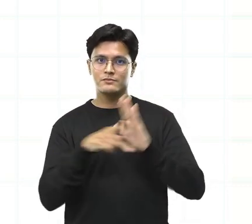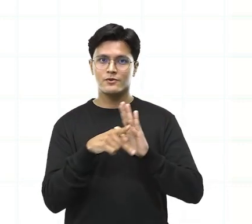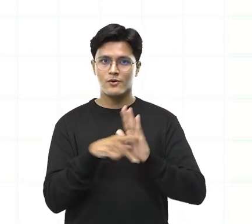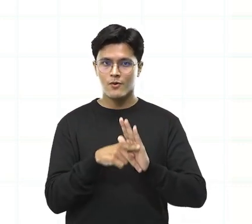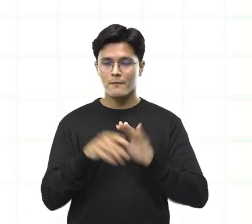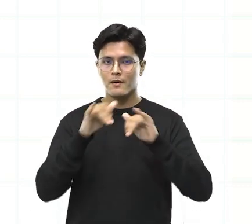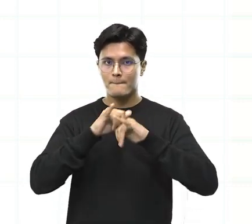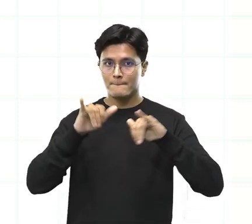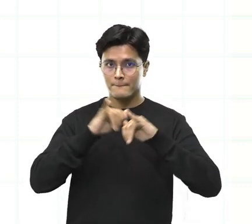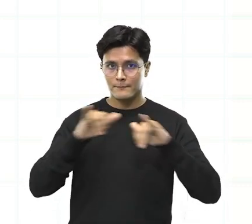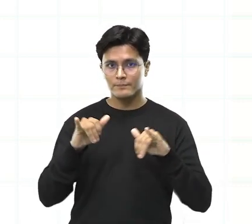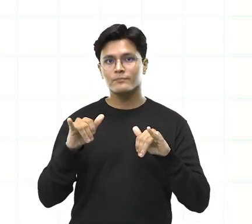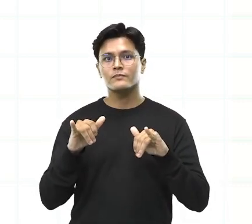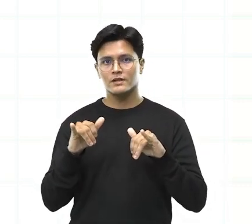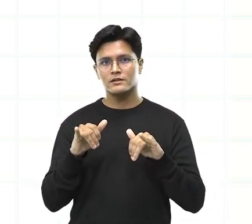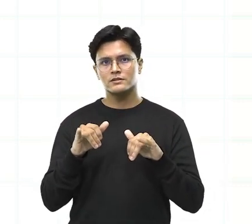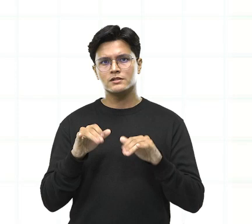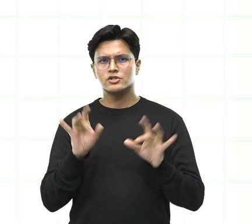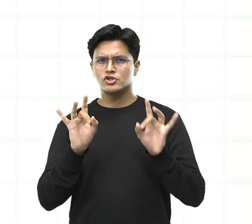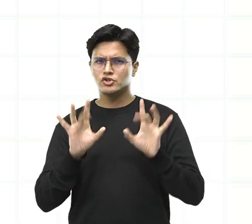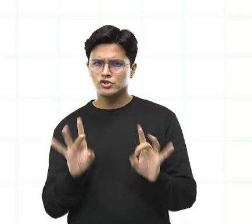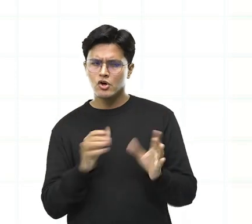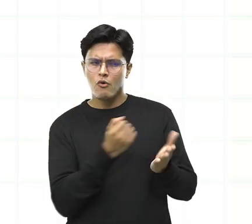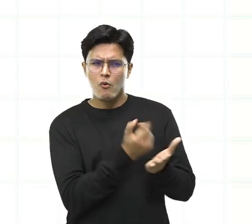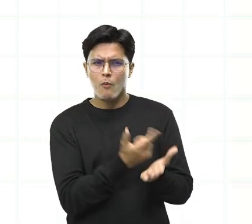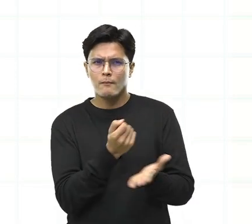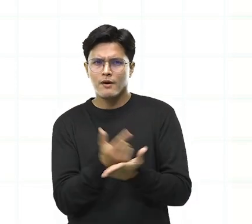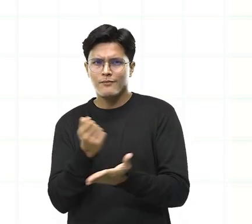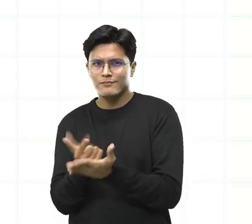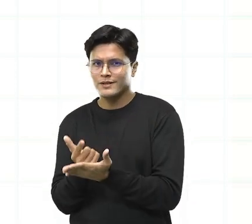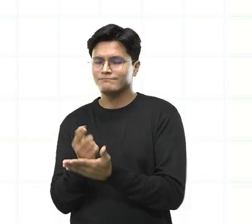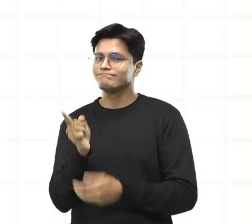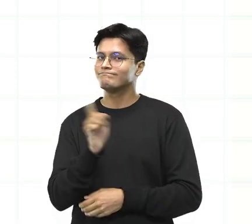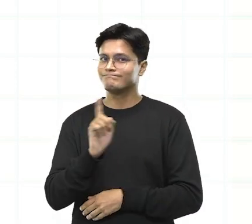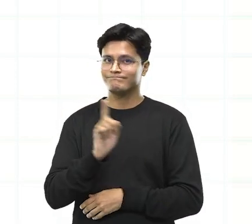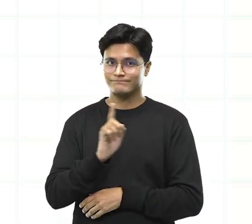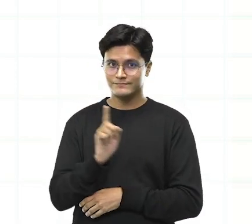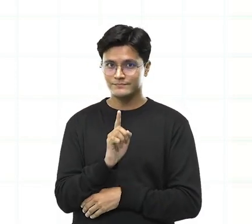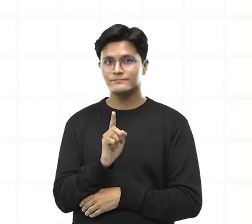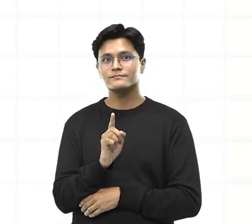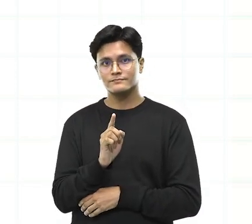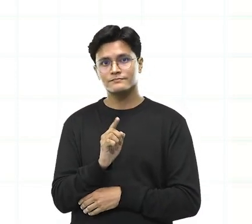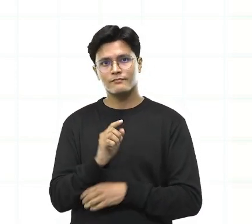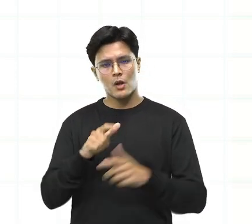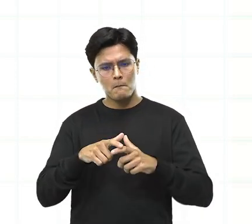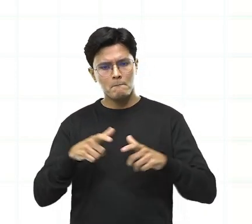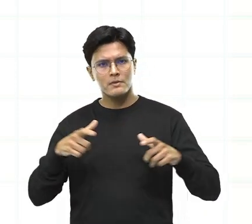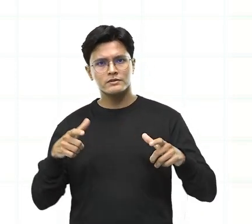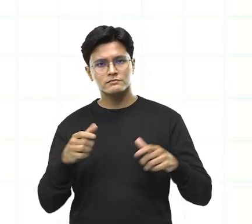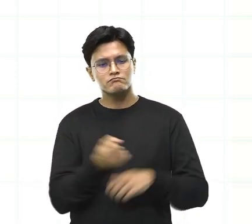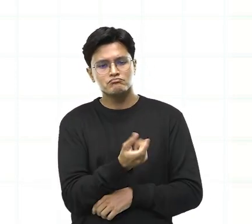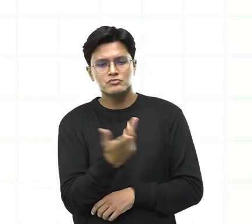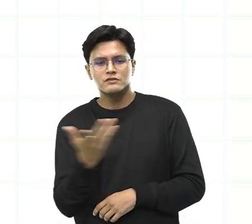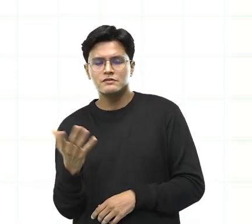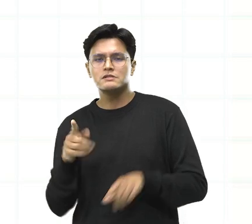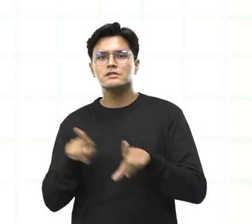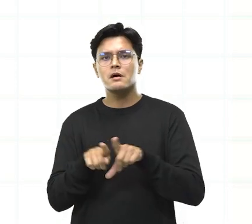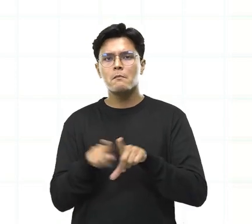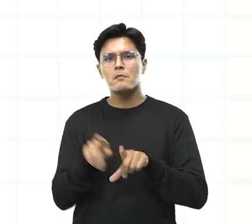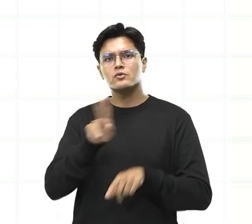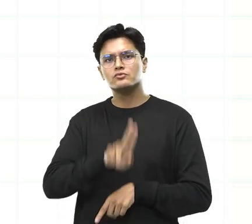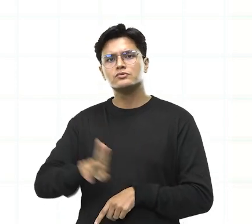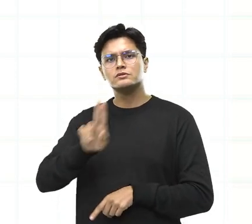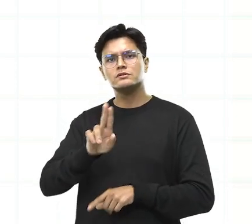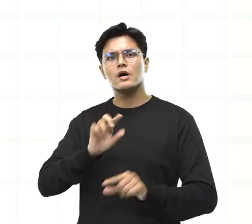para além do consumo, tá bom? A propaganda é largamente utilizada como